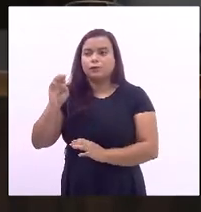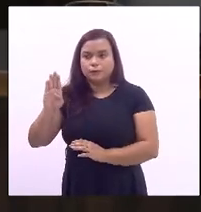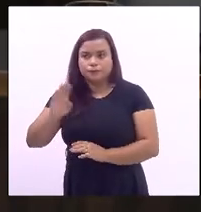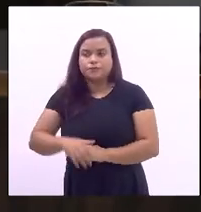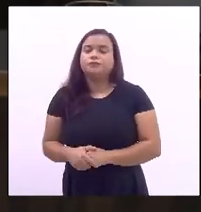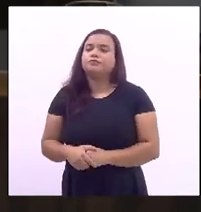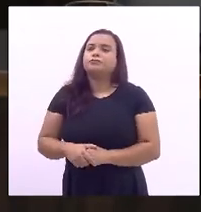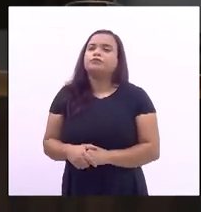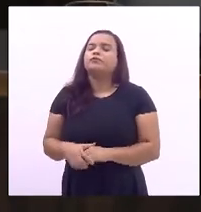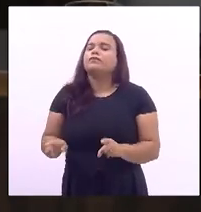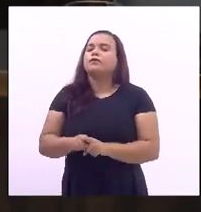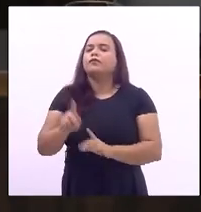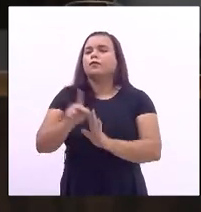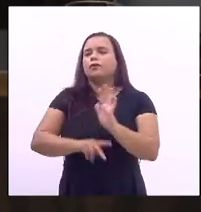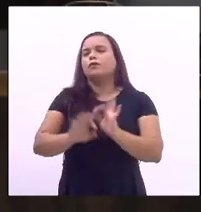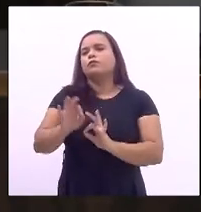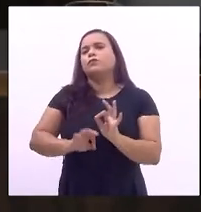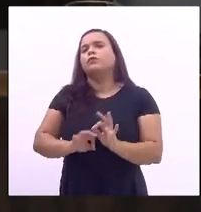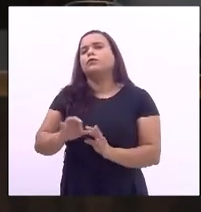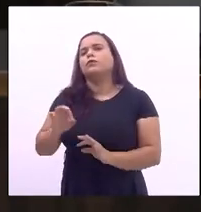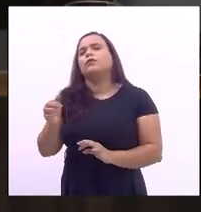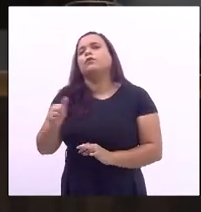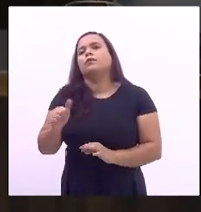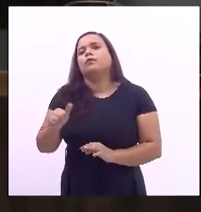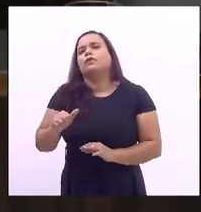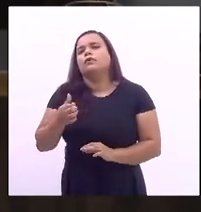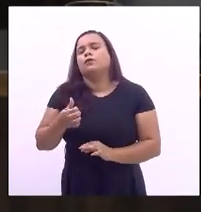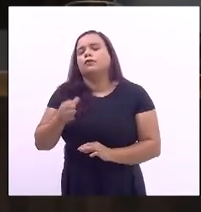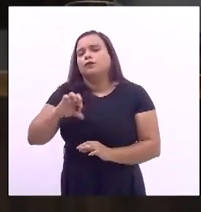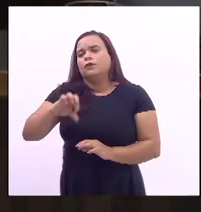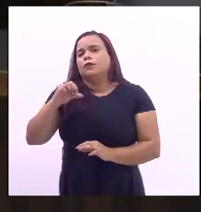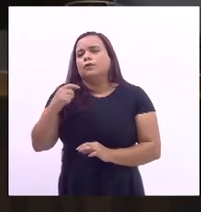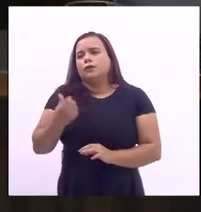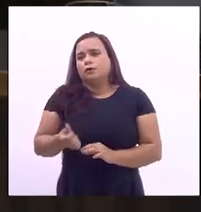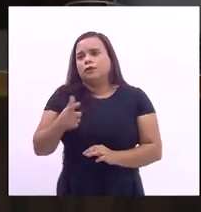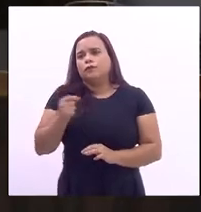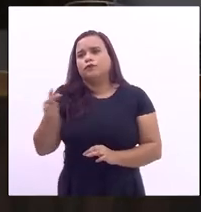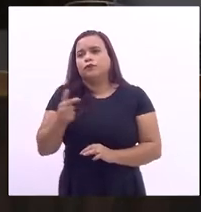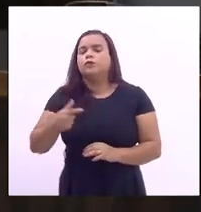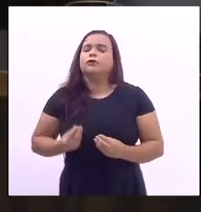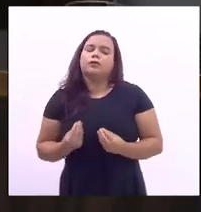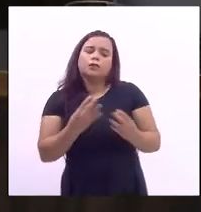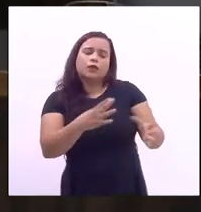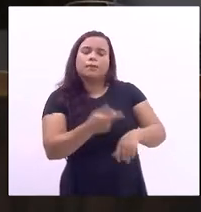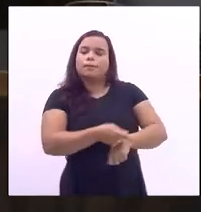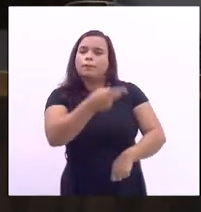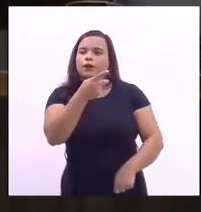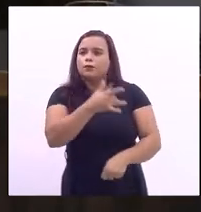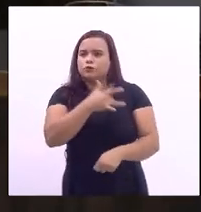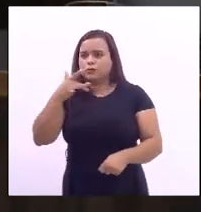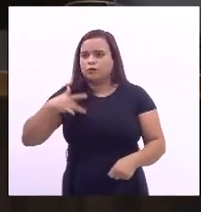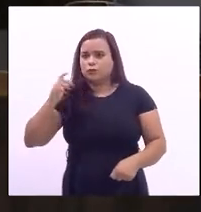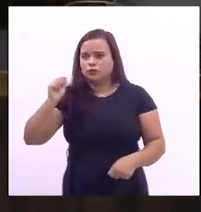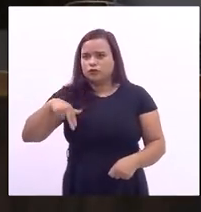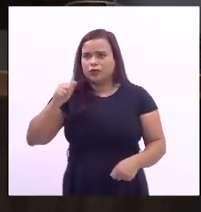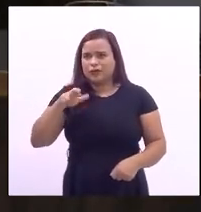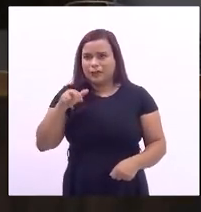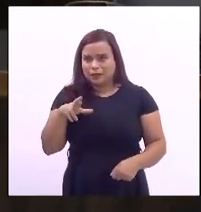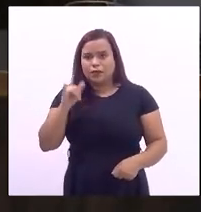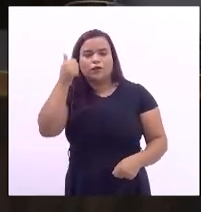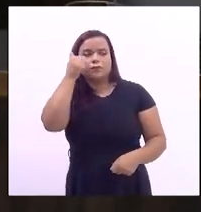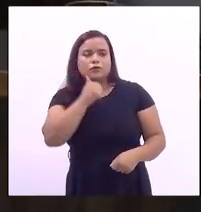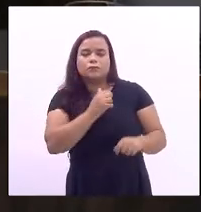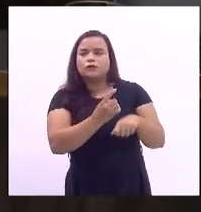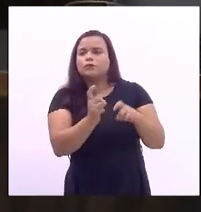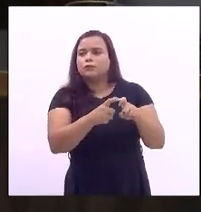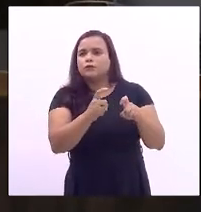a solução mas o 96 22 autoria da deputada Martha Rocha concede o prêmio Ana Nery de Saúde ao justiça a ilustríssima doutora Margareth